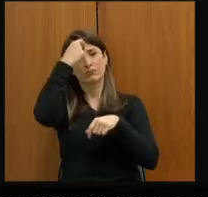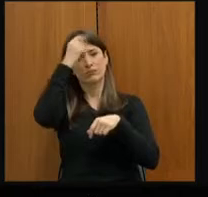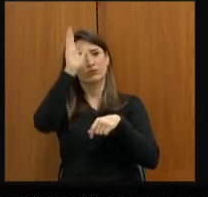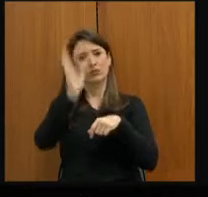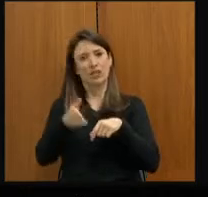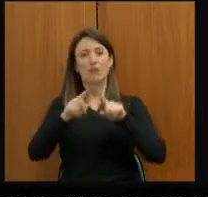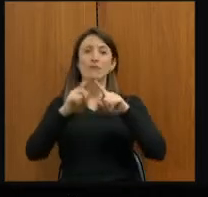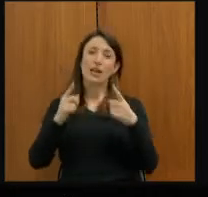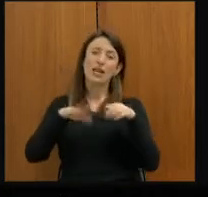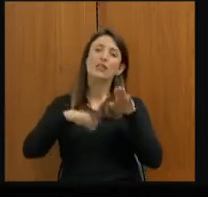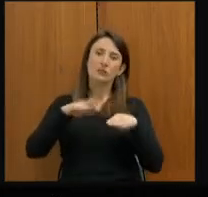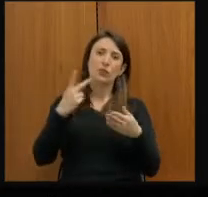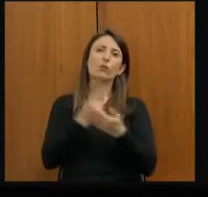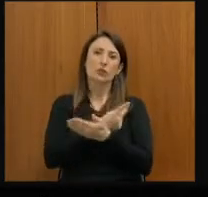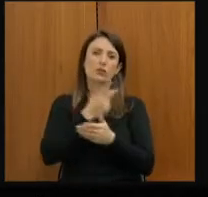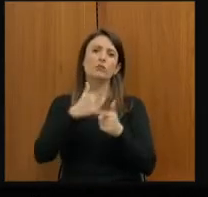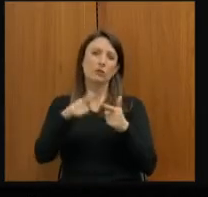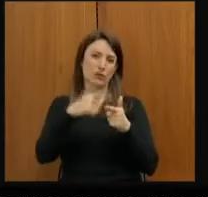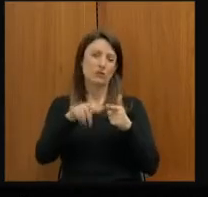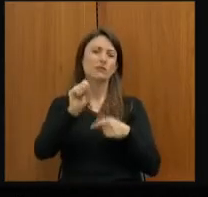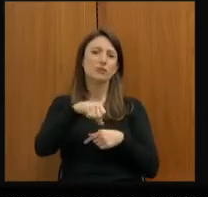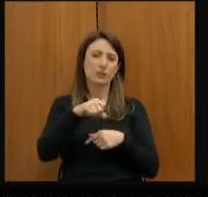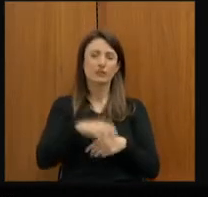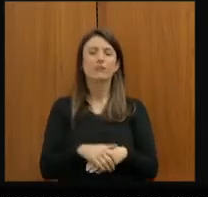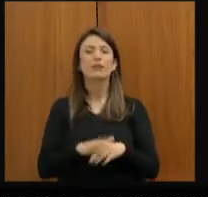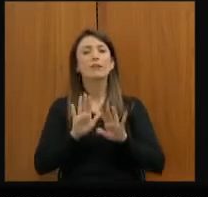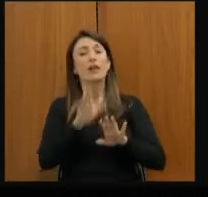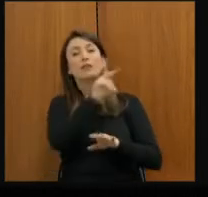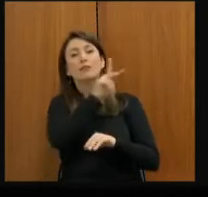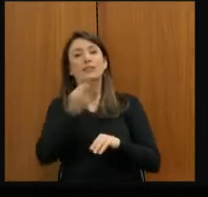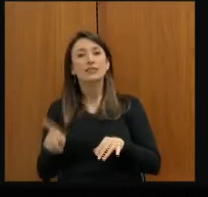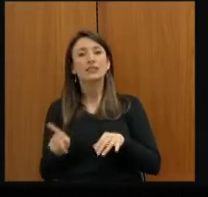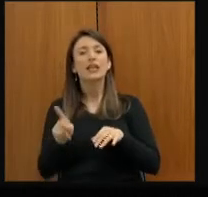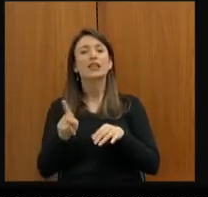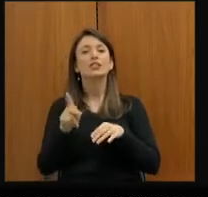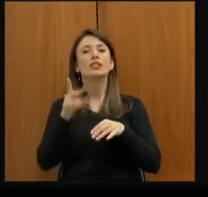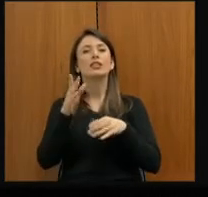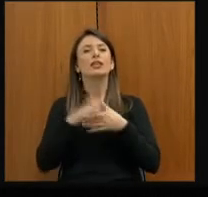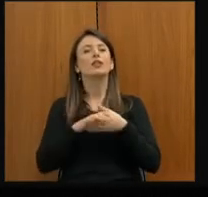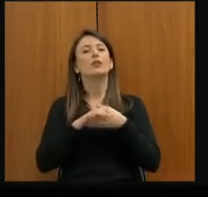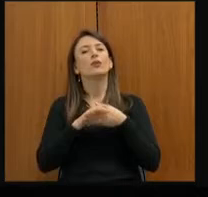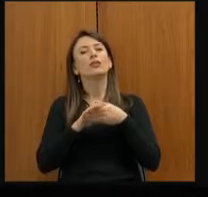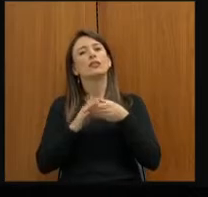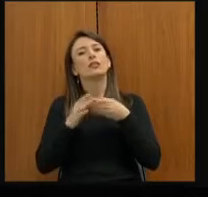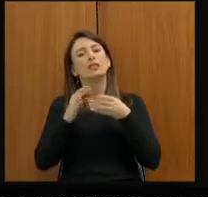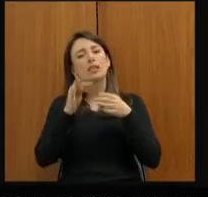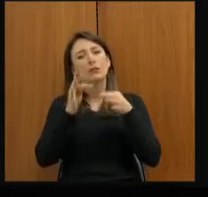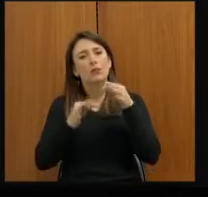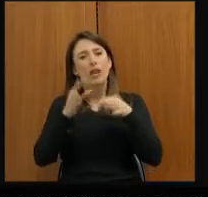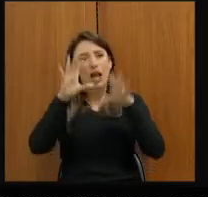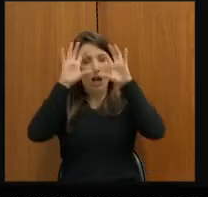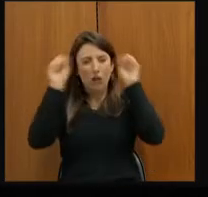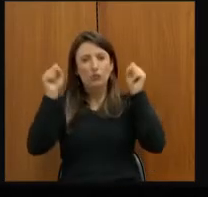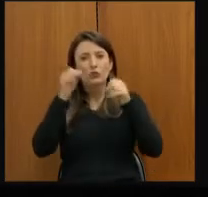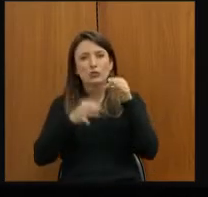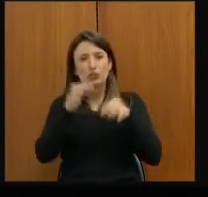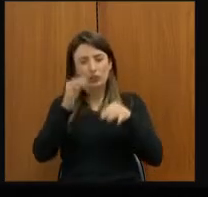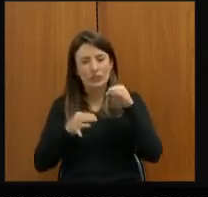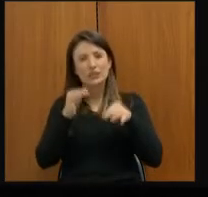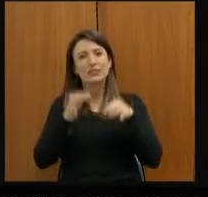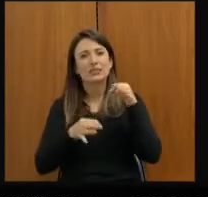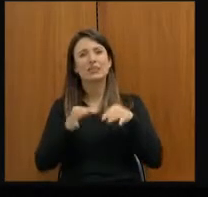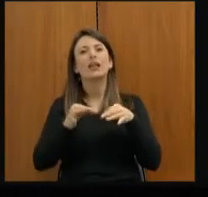mas o presidente Sobral justiça ele deu cumprimento a essa questão